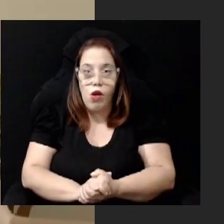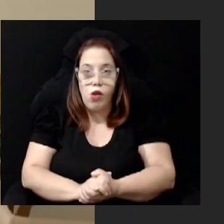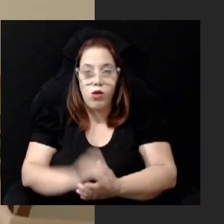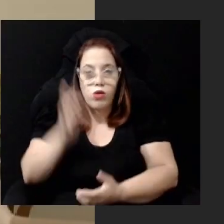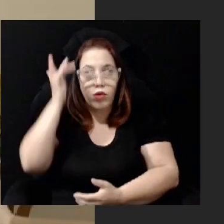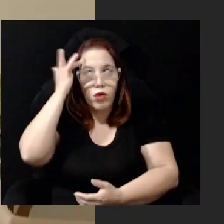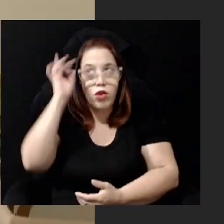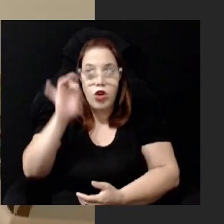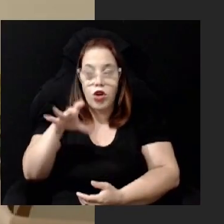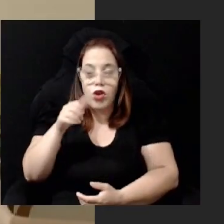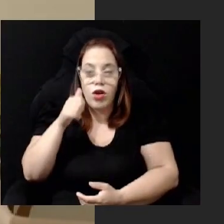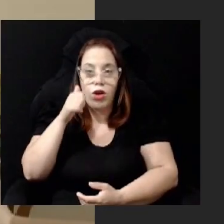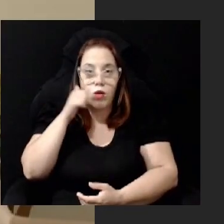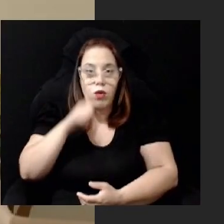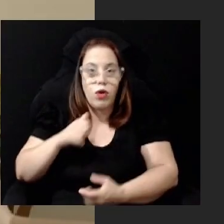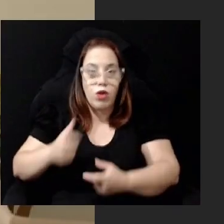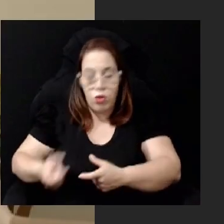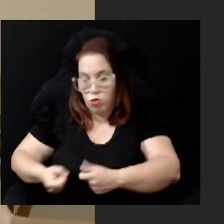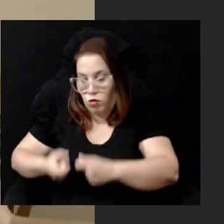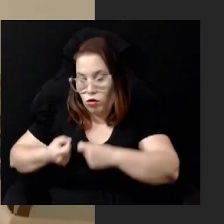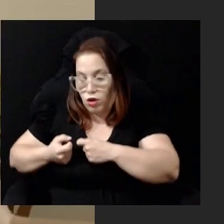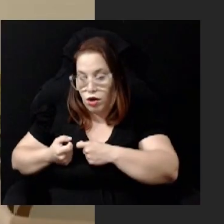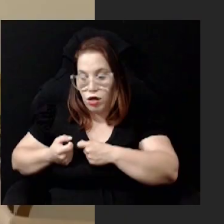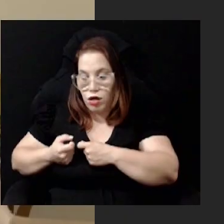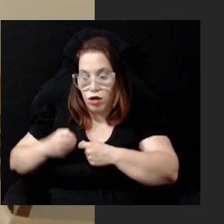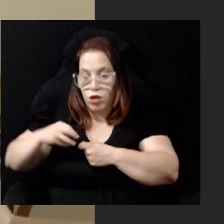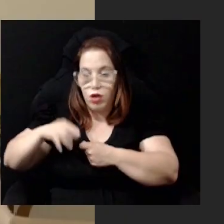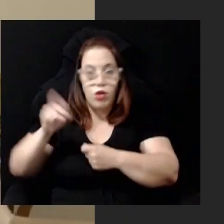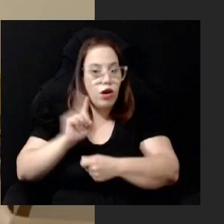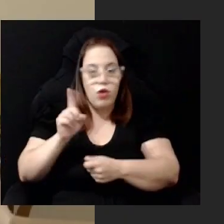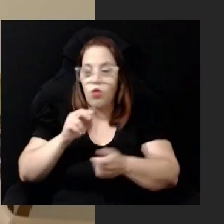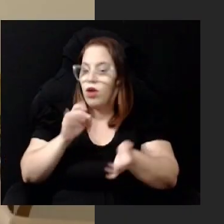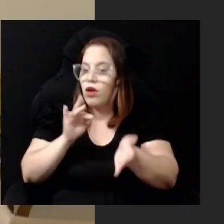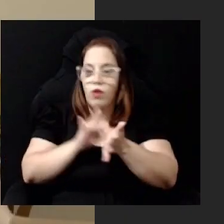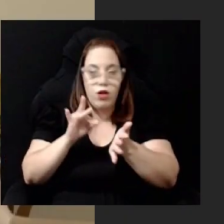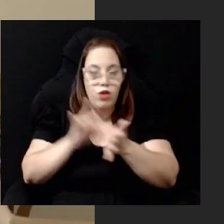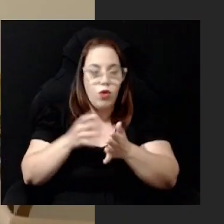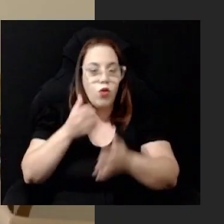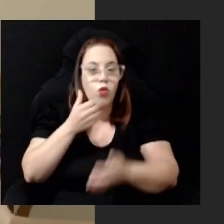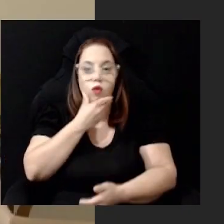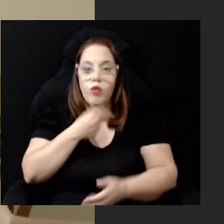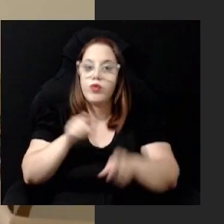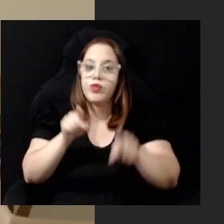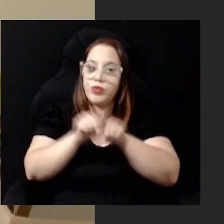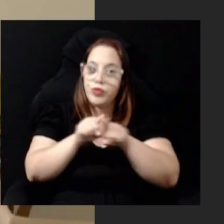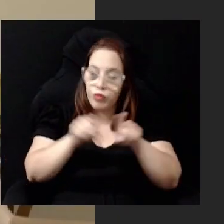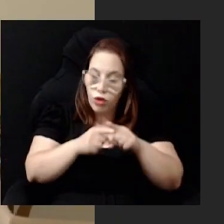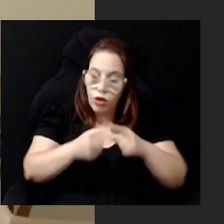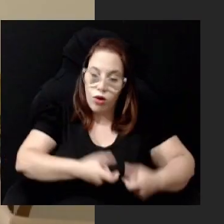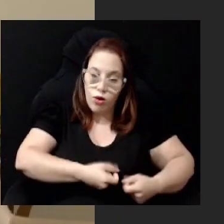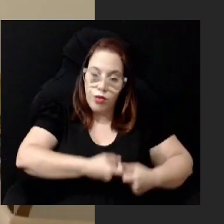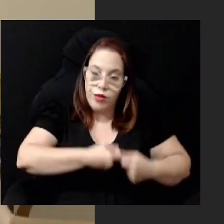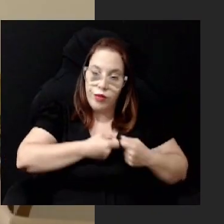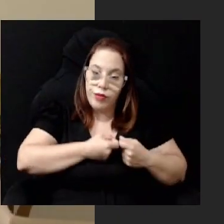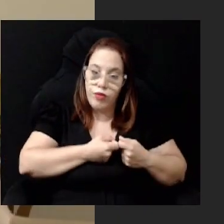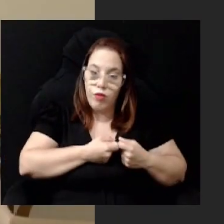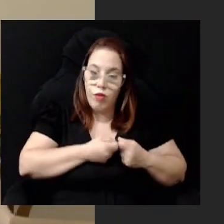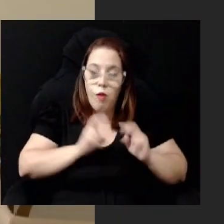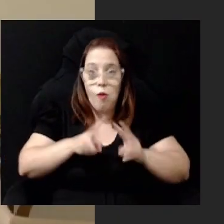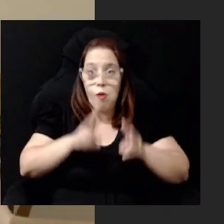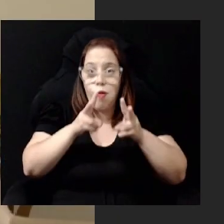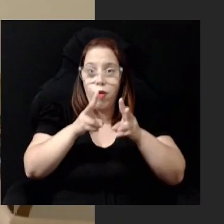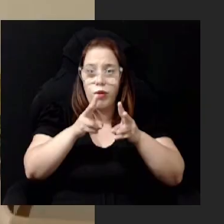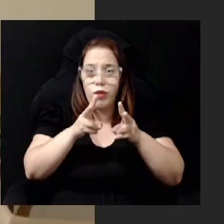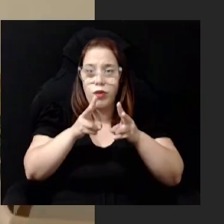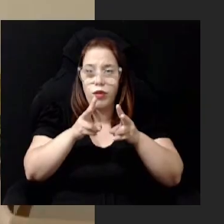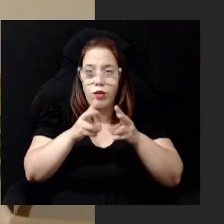acham que só as mulheres são acometidas por câncer de mama, isso não é verdade. Os homens também podem ter câncer de mama, numa frequência infinitamente